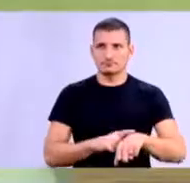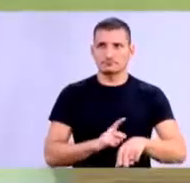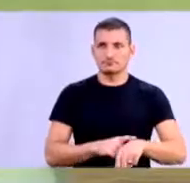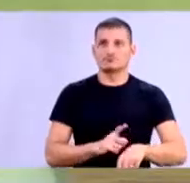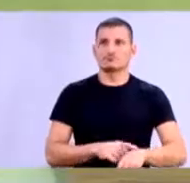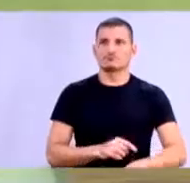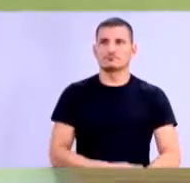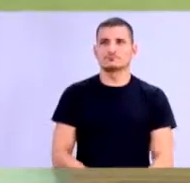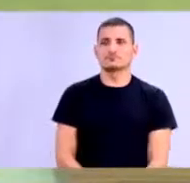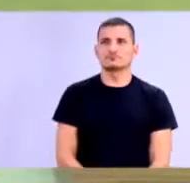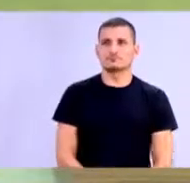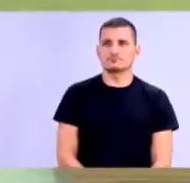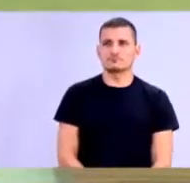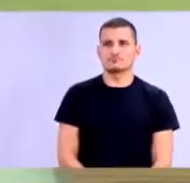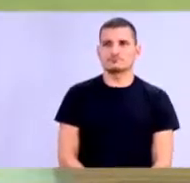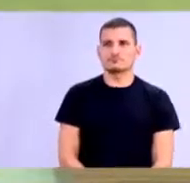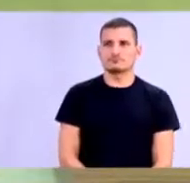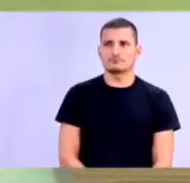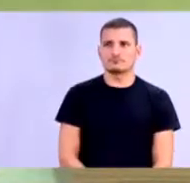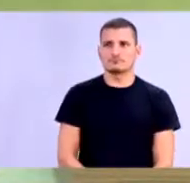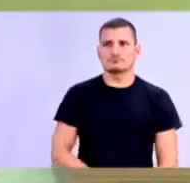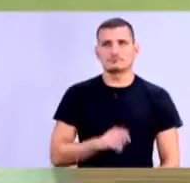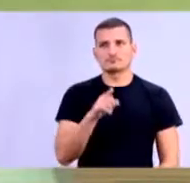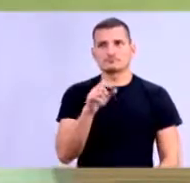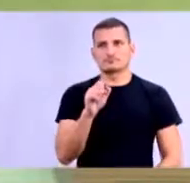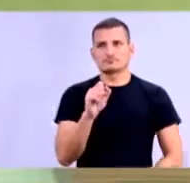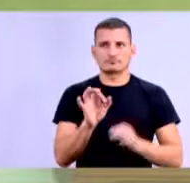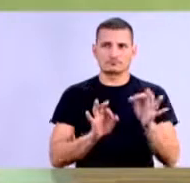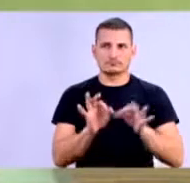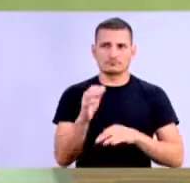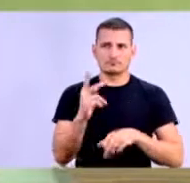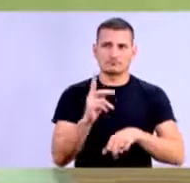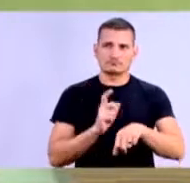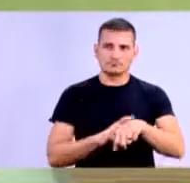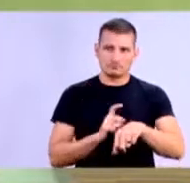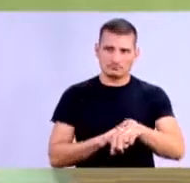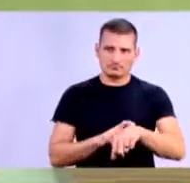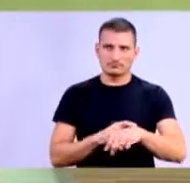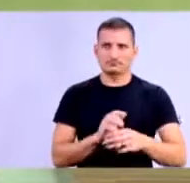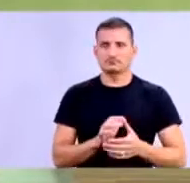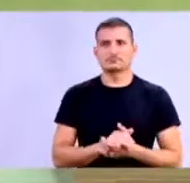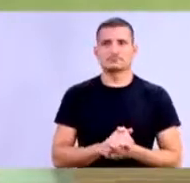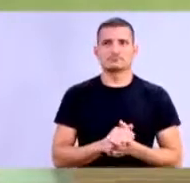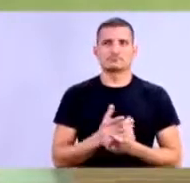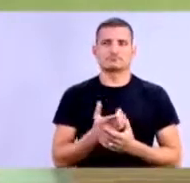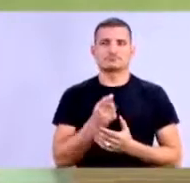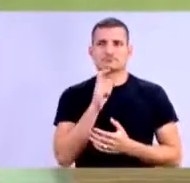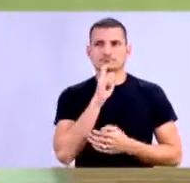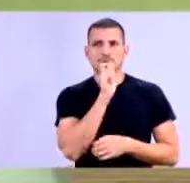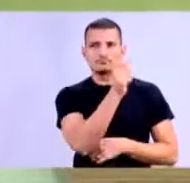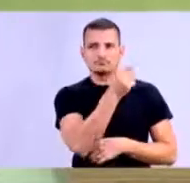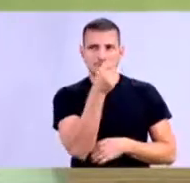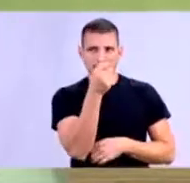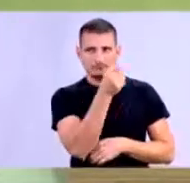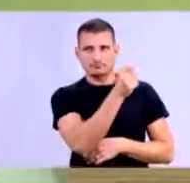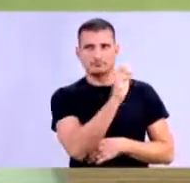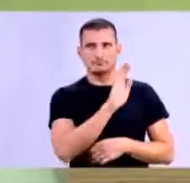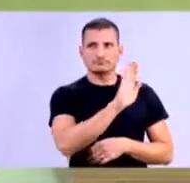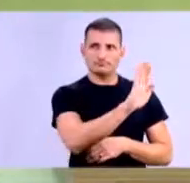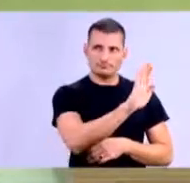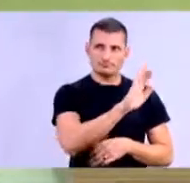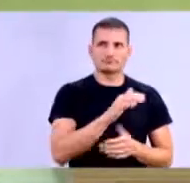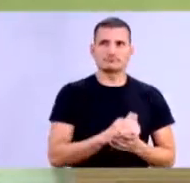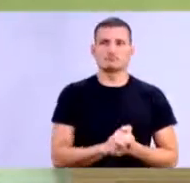Ótimo. Então você pode aí elaborar o seu horário, né? Colocar lá na porta da geladeira, colocar no espelho,